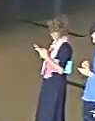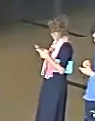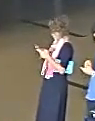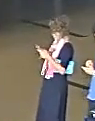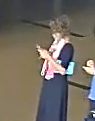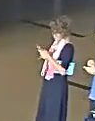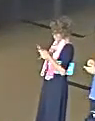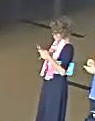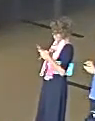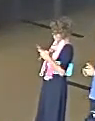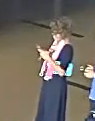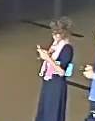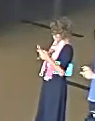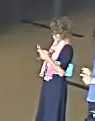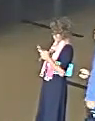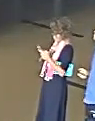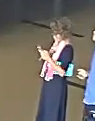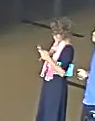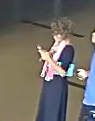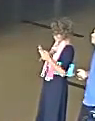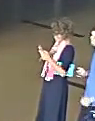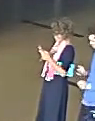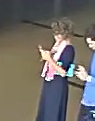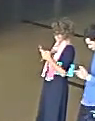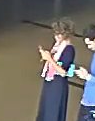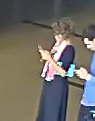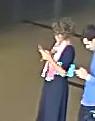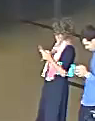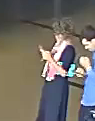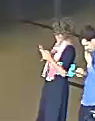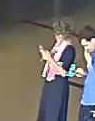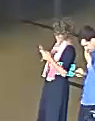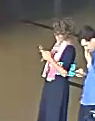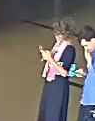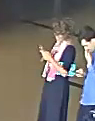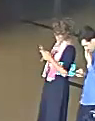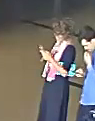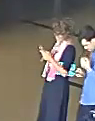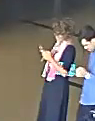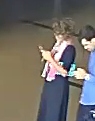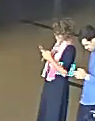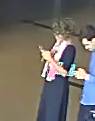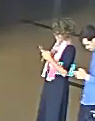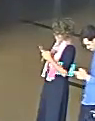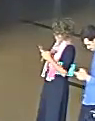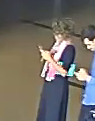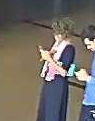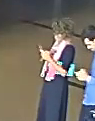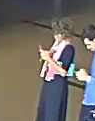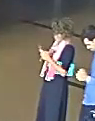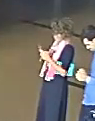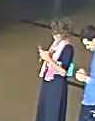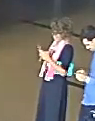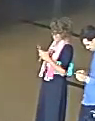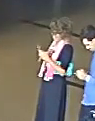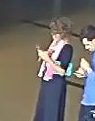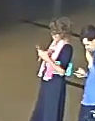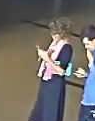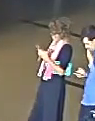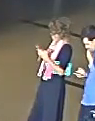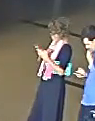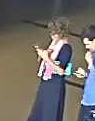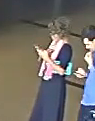elevado agora tudo certo agora nós vamos fazer o procedimento aqui puxando a cadeira de